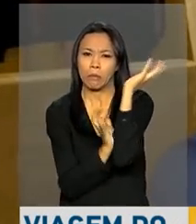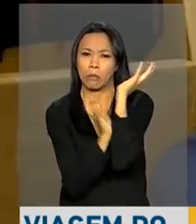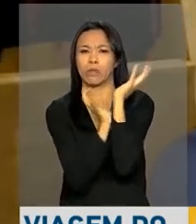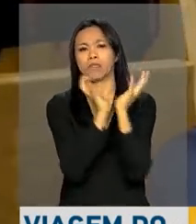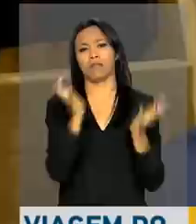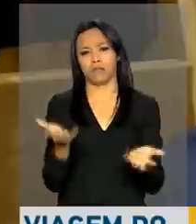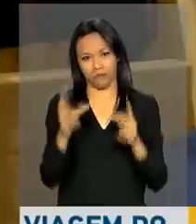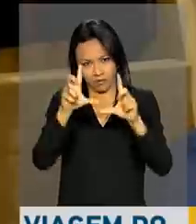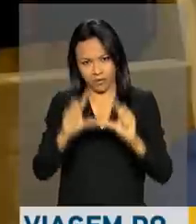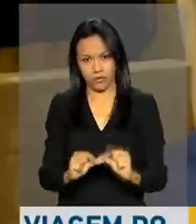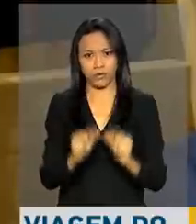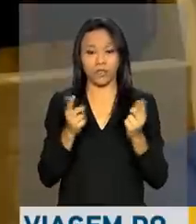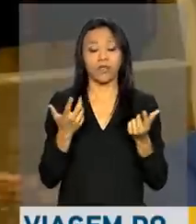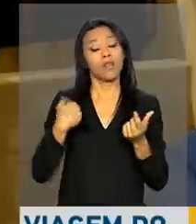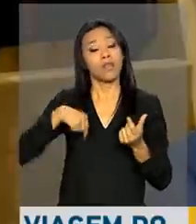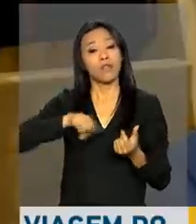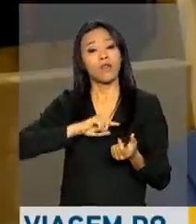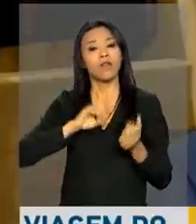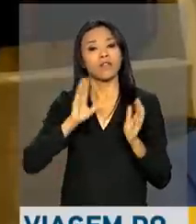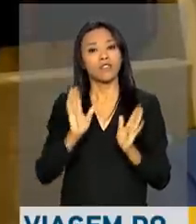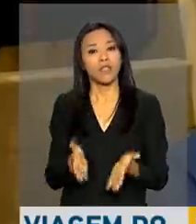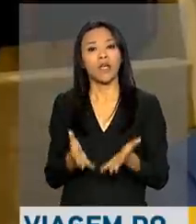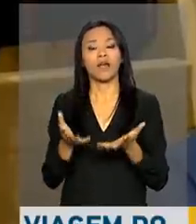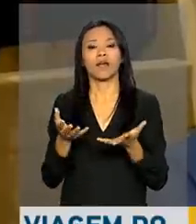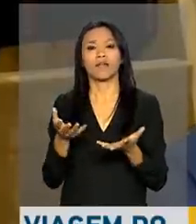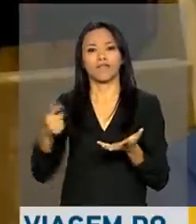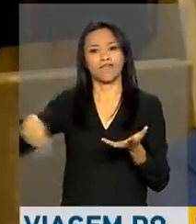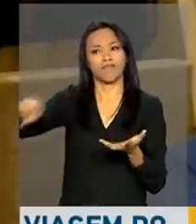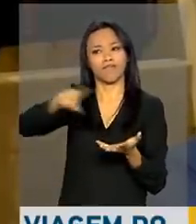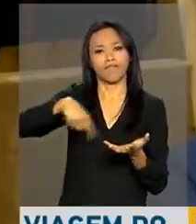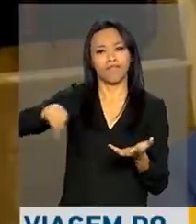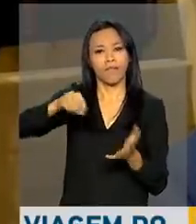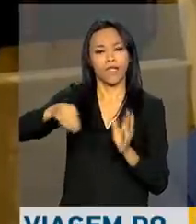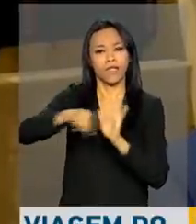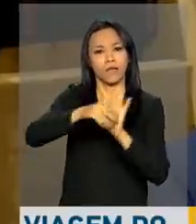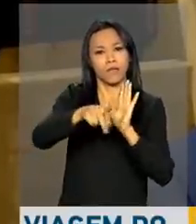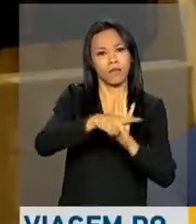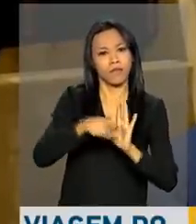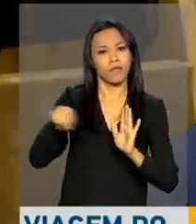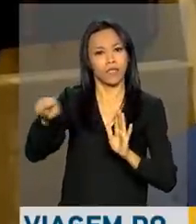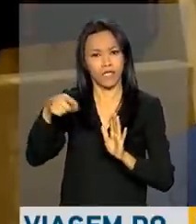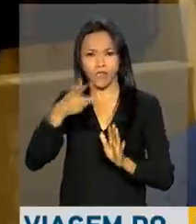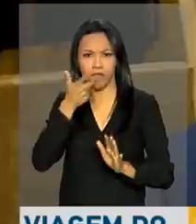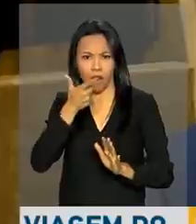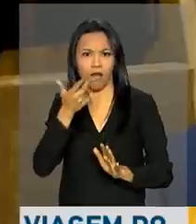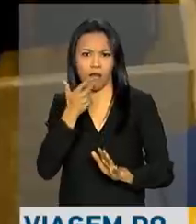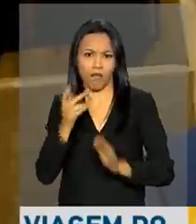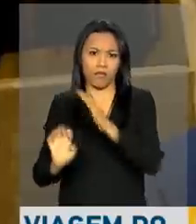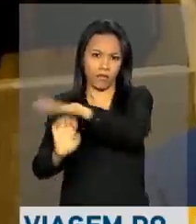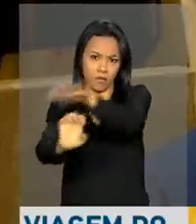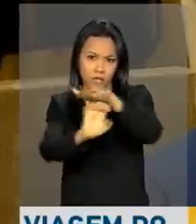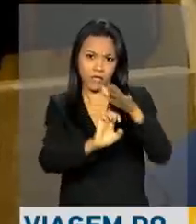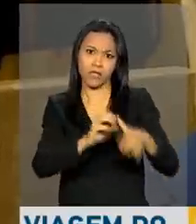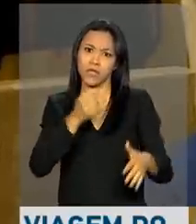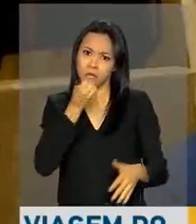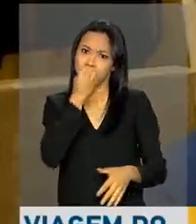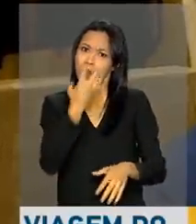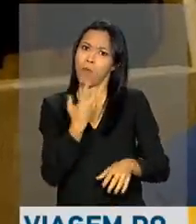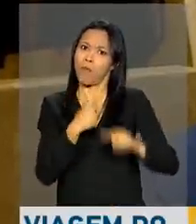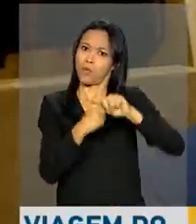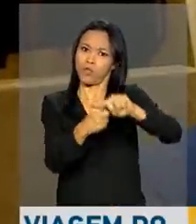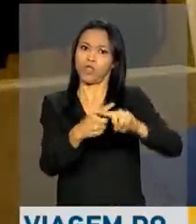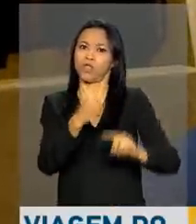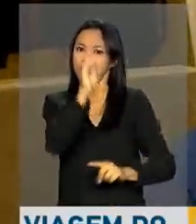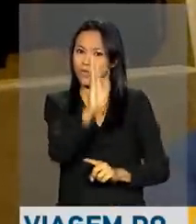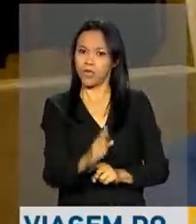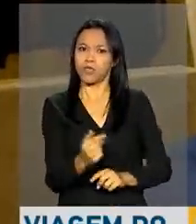por exemplo, já está sendo recebida pelos investidores, eles mencionaram isso nas suas falas, como algo positivo,